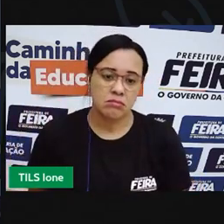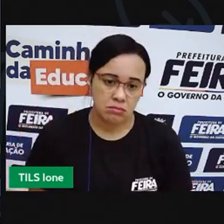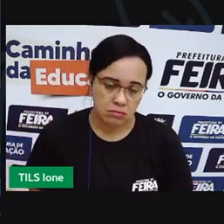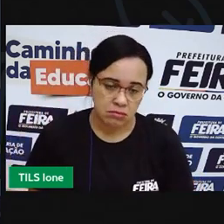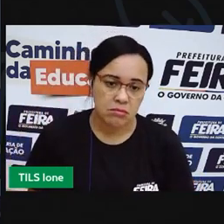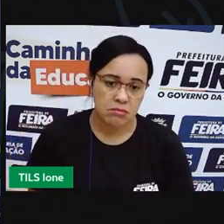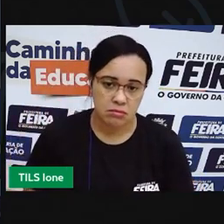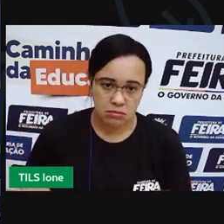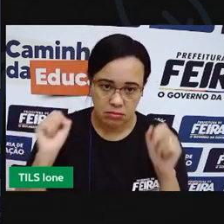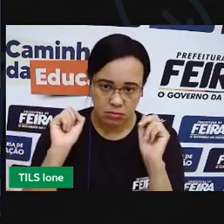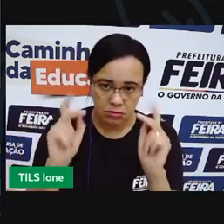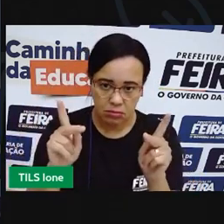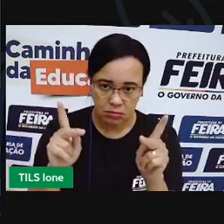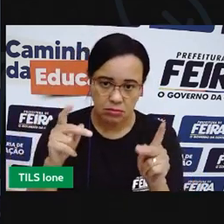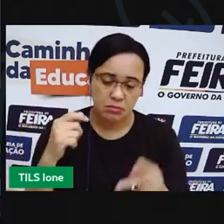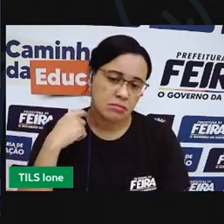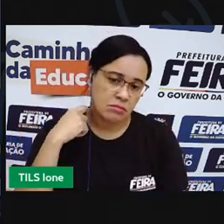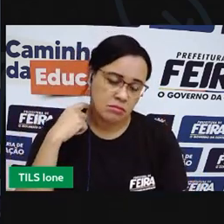vizinho, tá?